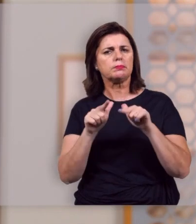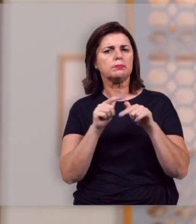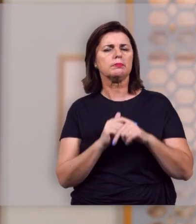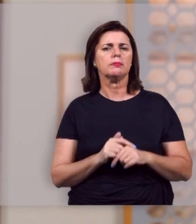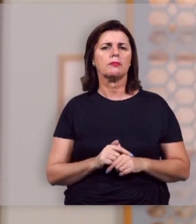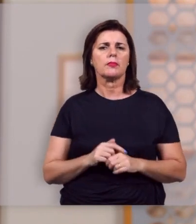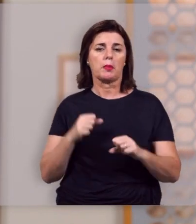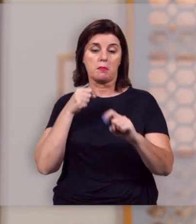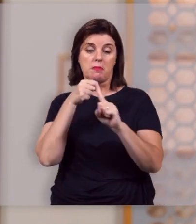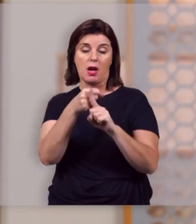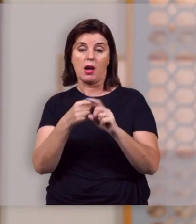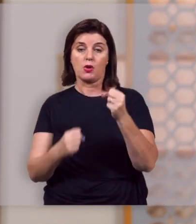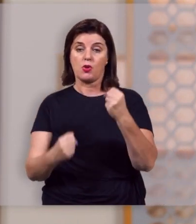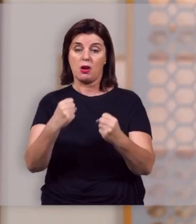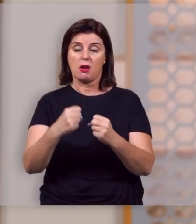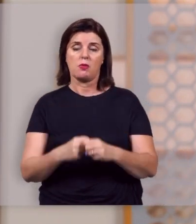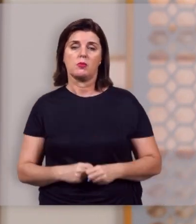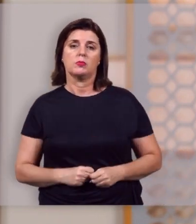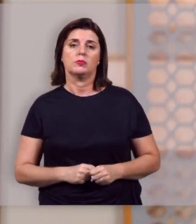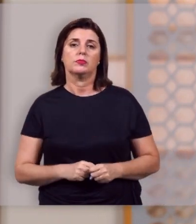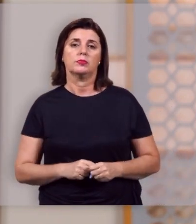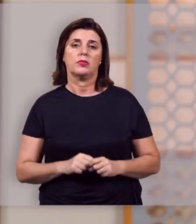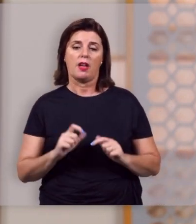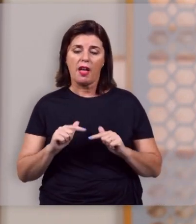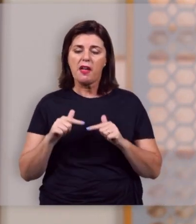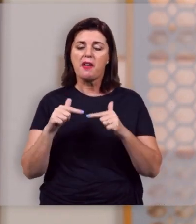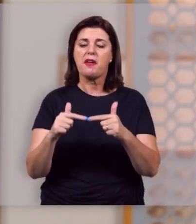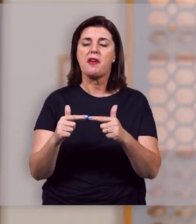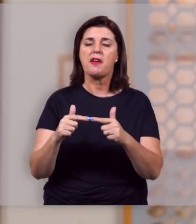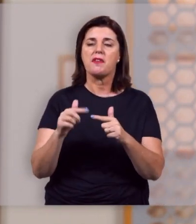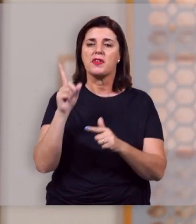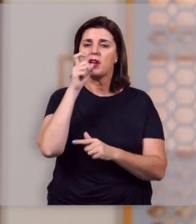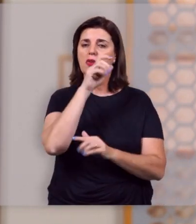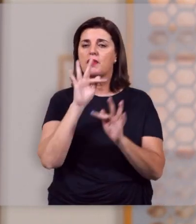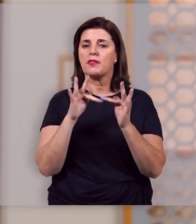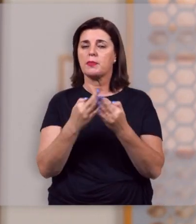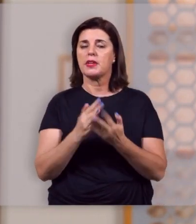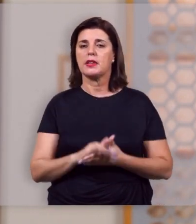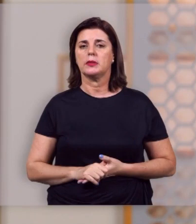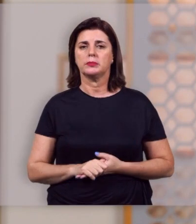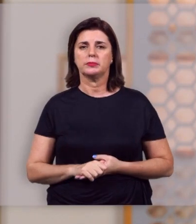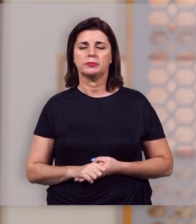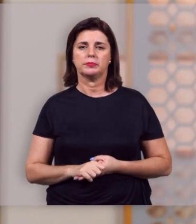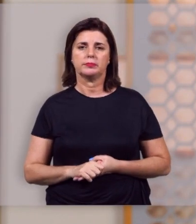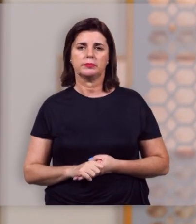perde o emprego, bate carro, enfrenta dificuldades na família,